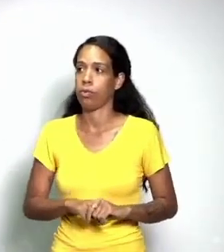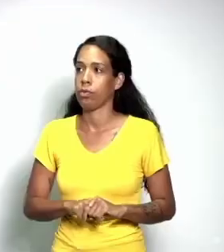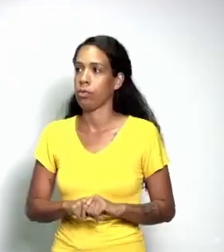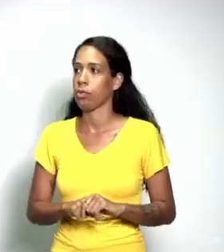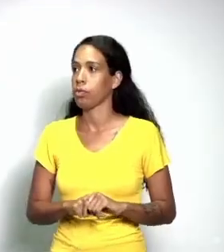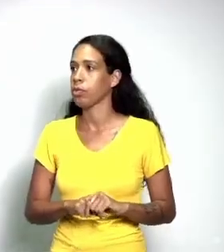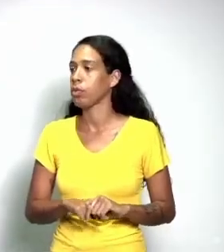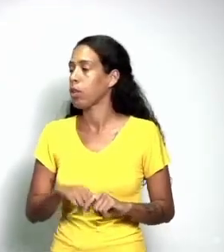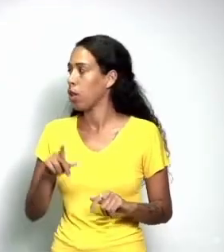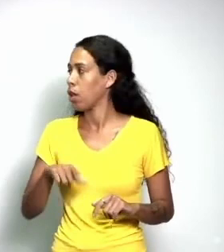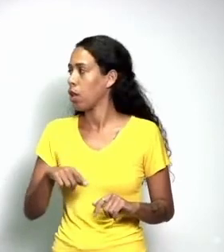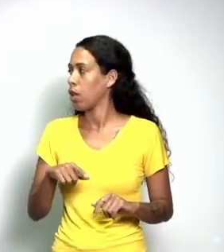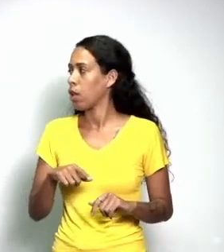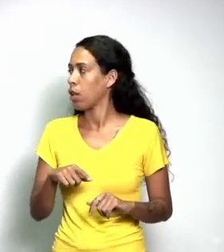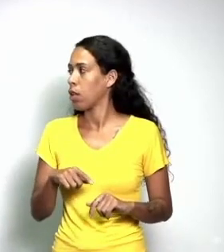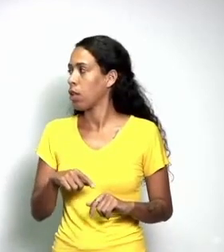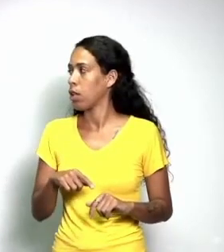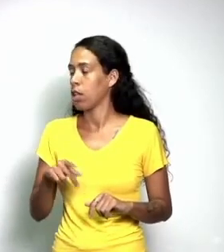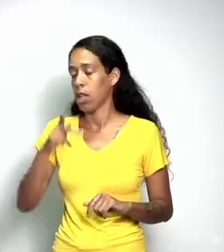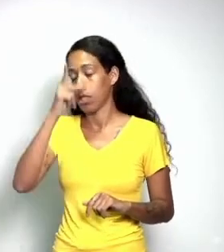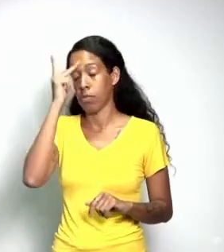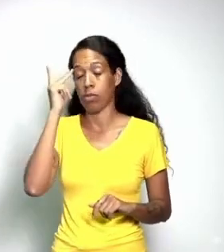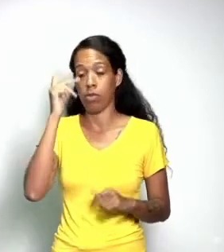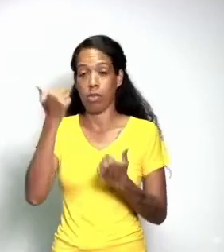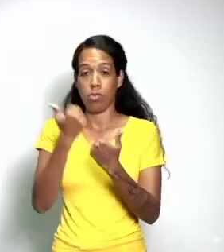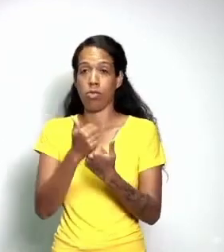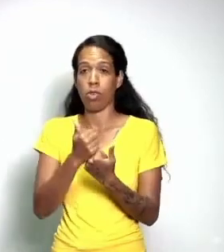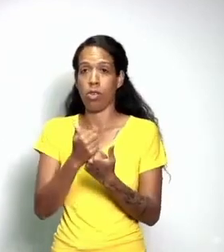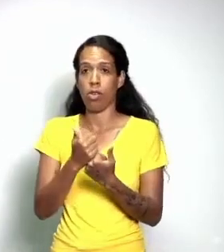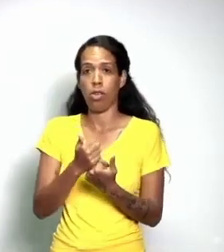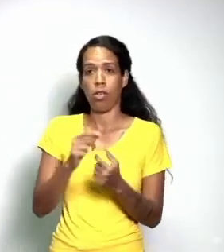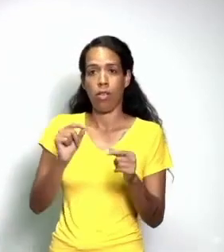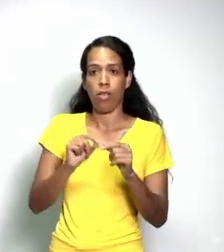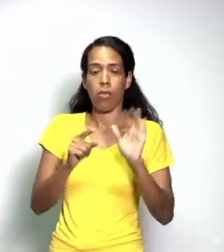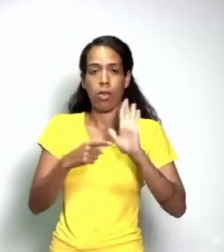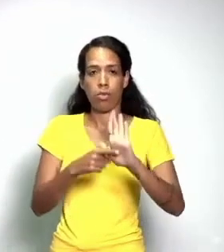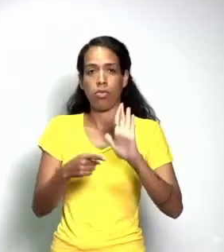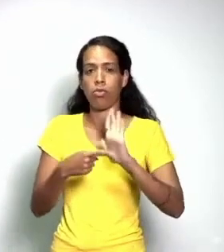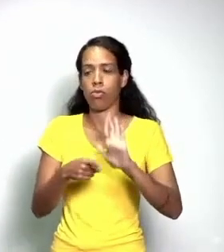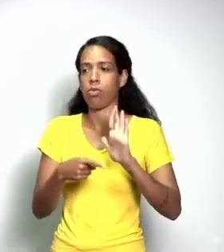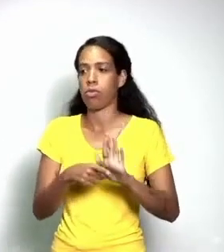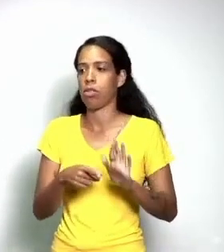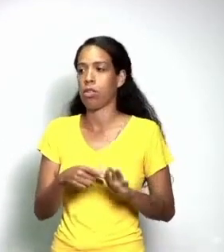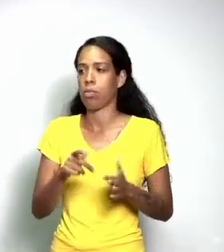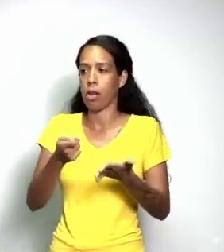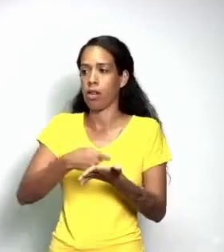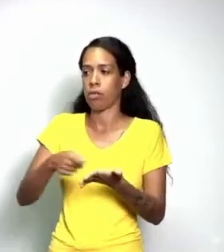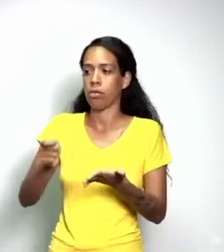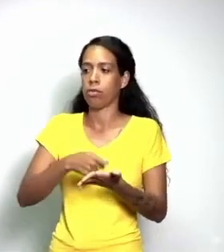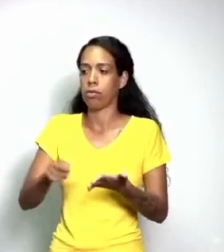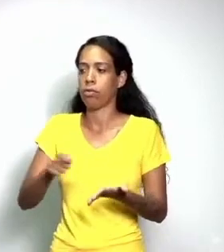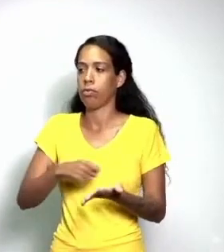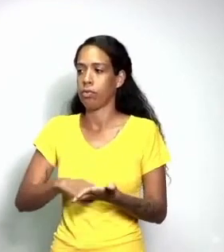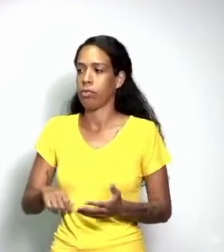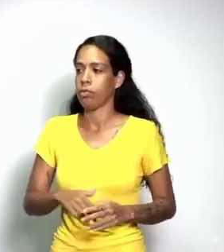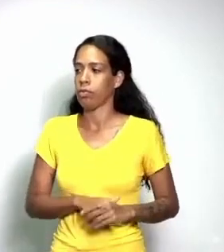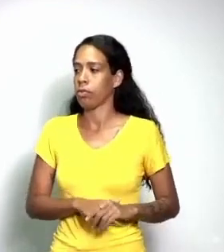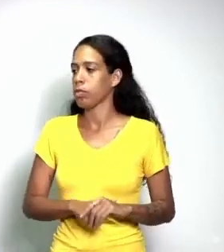E aí é uma coisa que a segunda assistência faz muito para auxiliar a primeira a estar ali nas anotações, né?